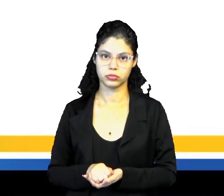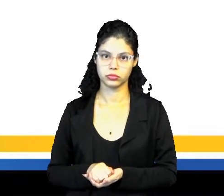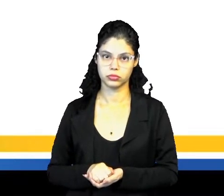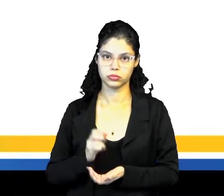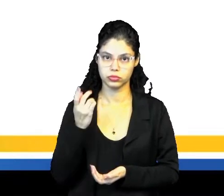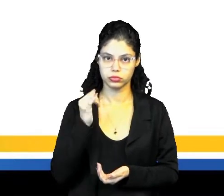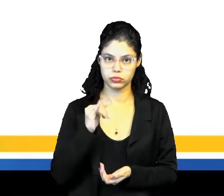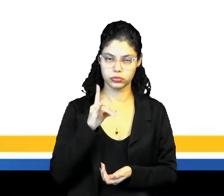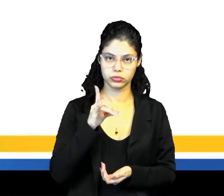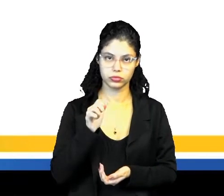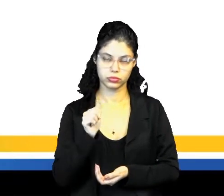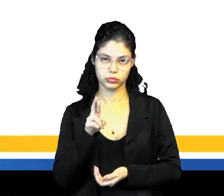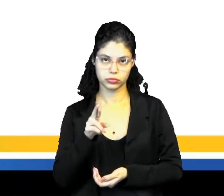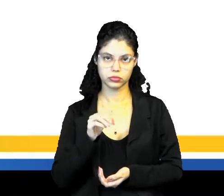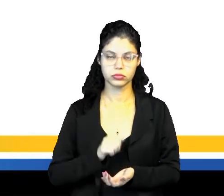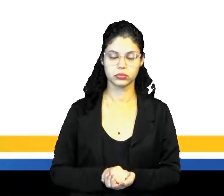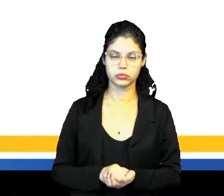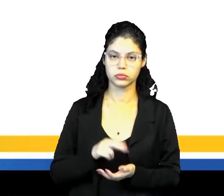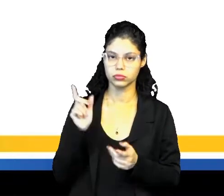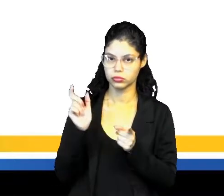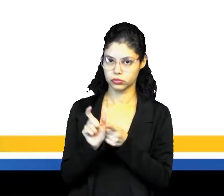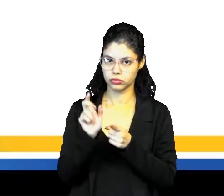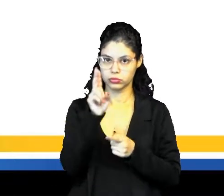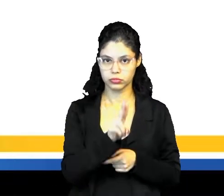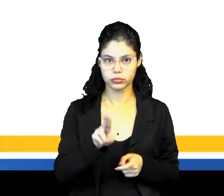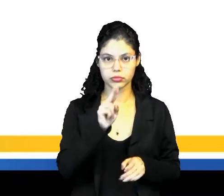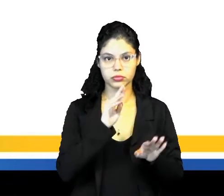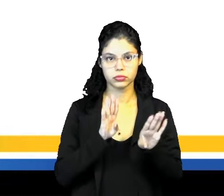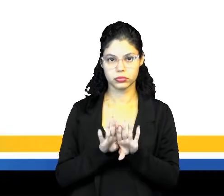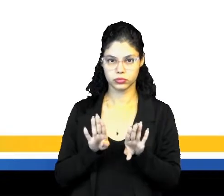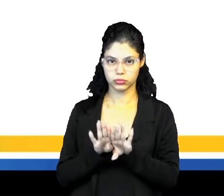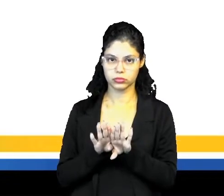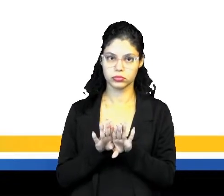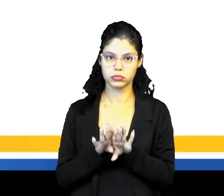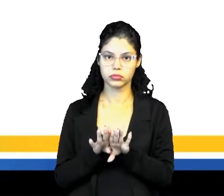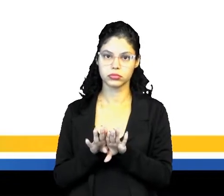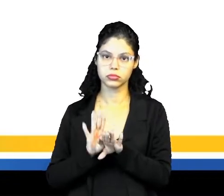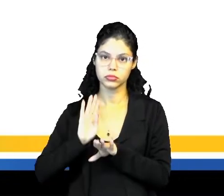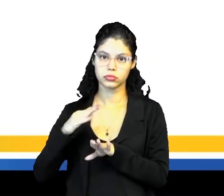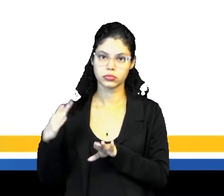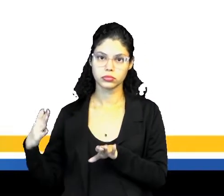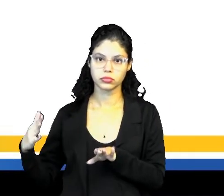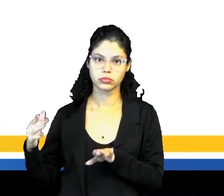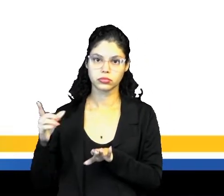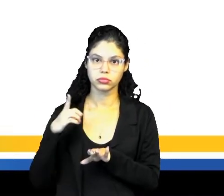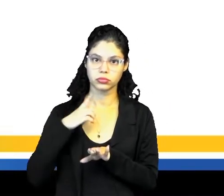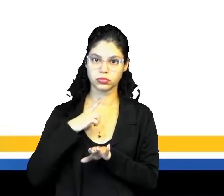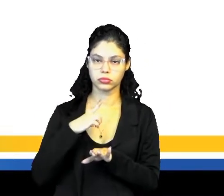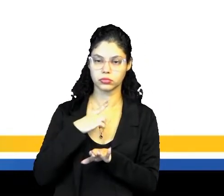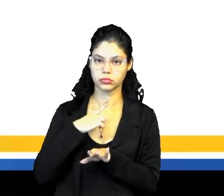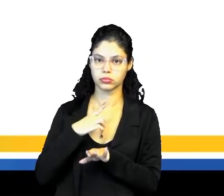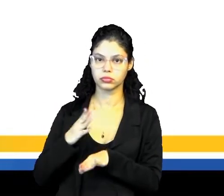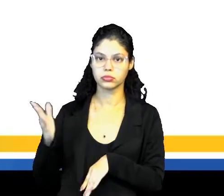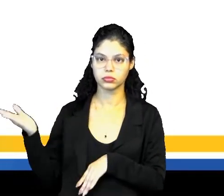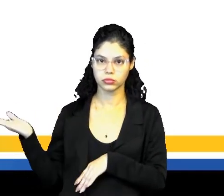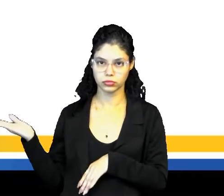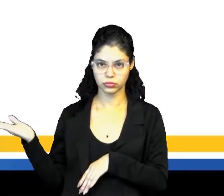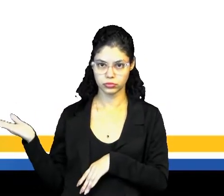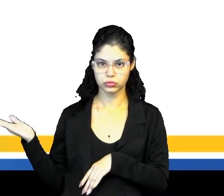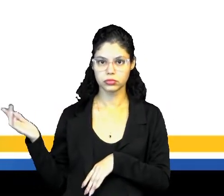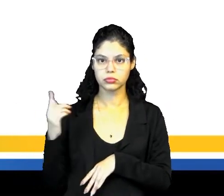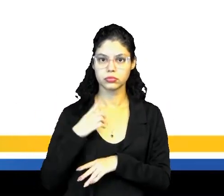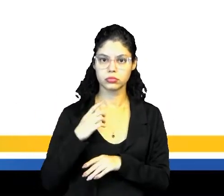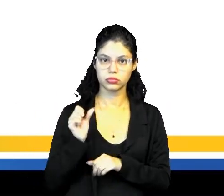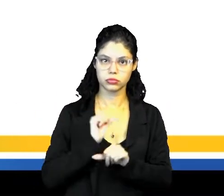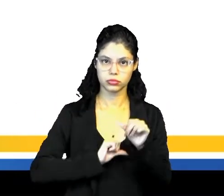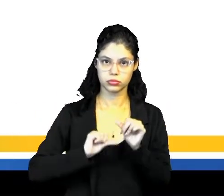ir contra, né? Também são palavras aí que elas, quando elas têm uma palavra a mais, elas já